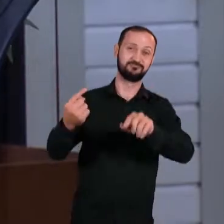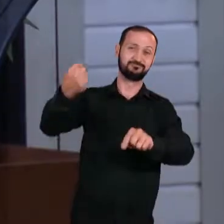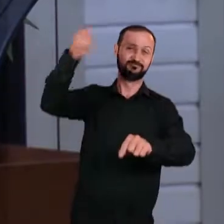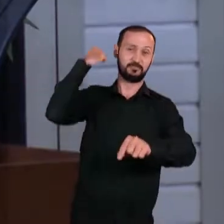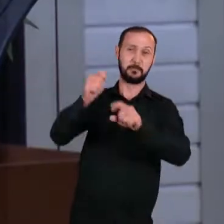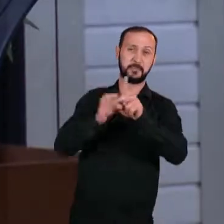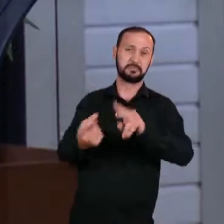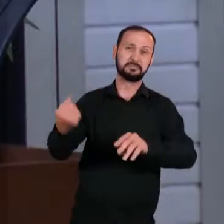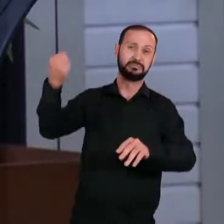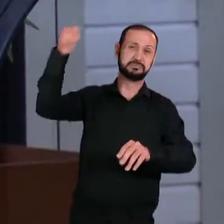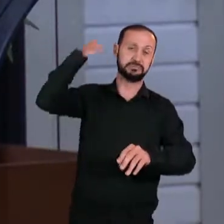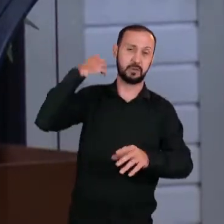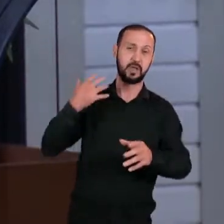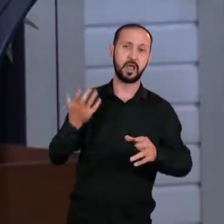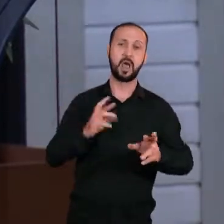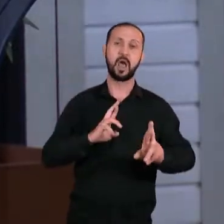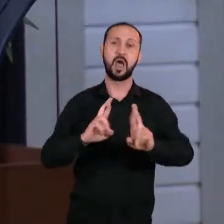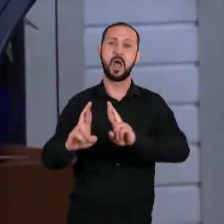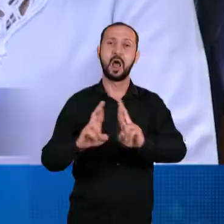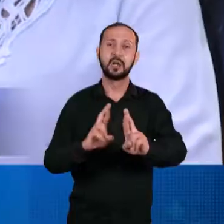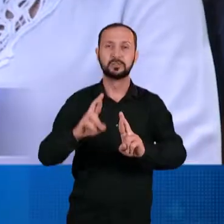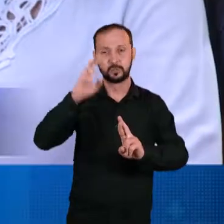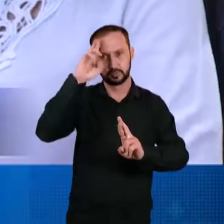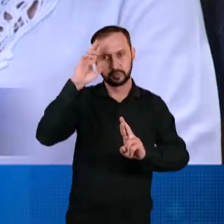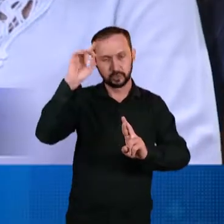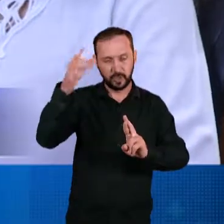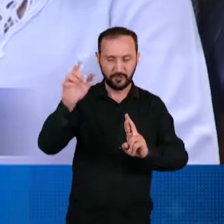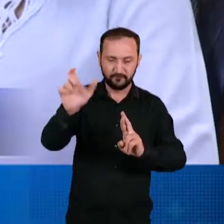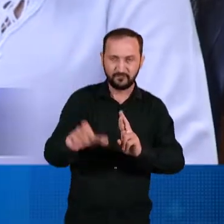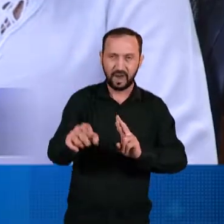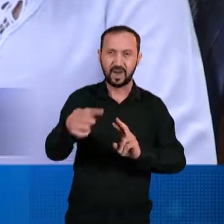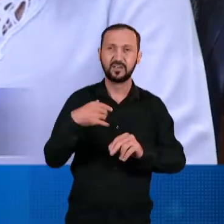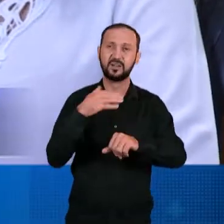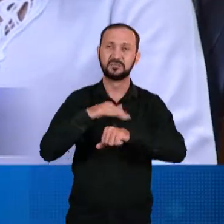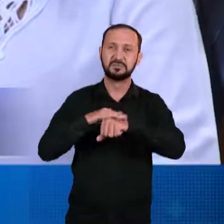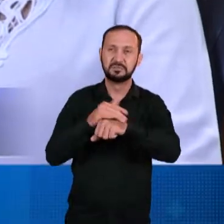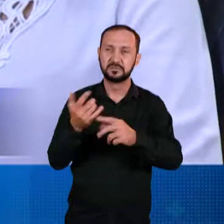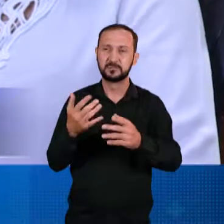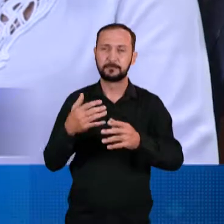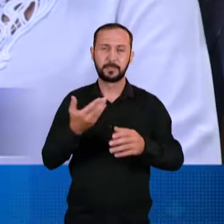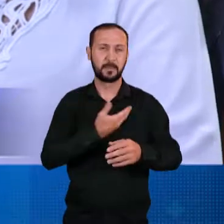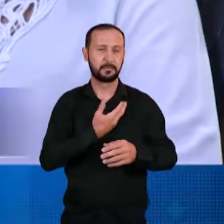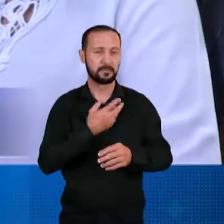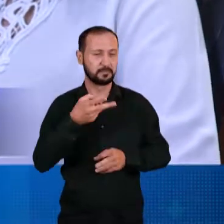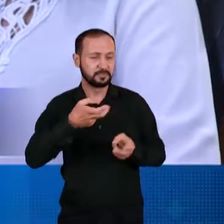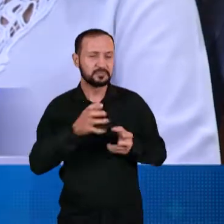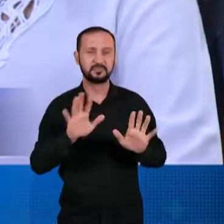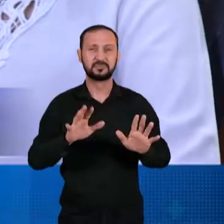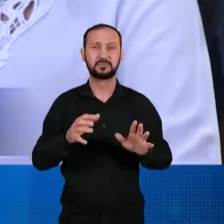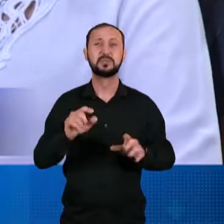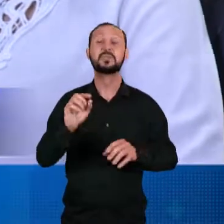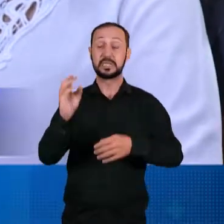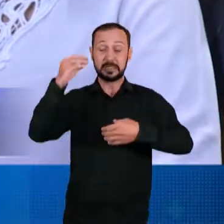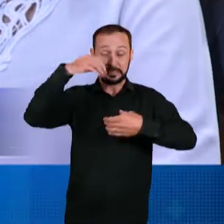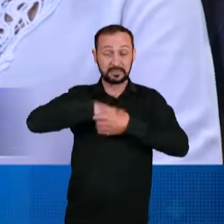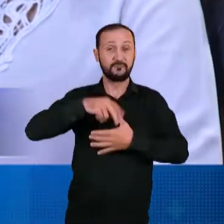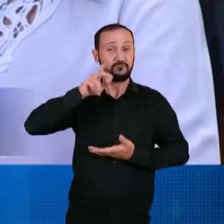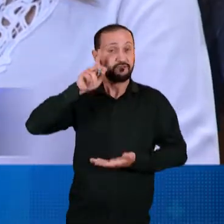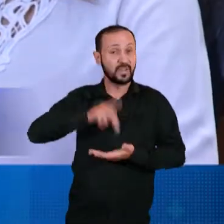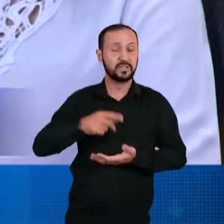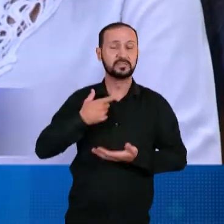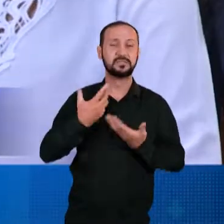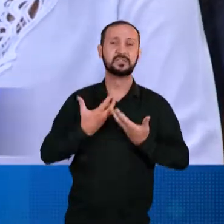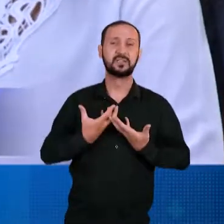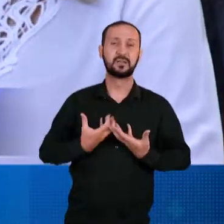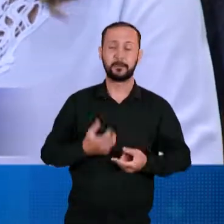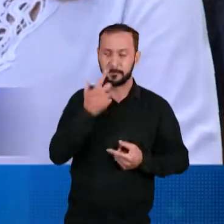começa a comprometer as relações. Às vezes, um chefe tentou conversar, um colega percebeu, mas o que ele sente é um cansaço. É como se ele não fosse dar